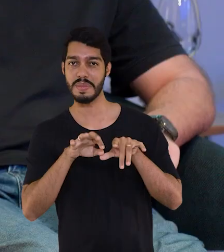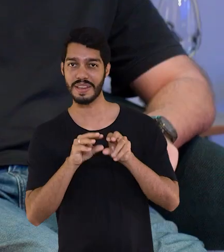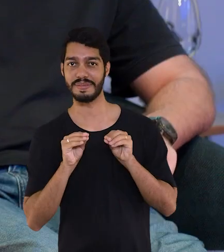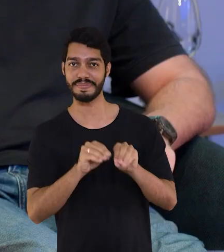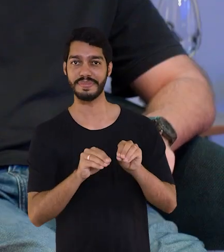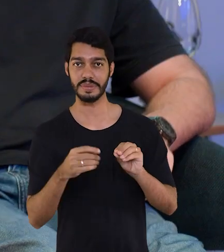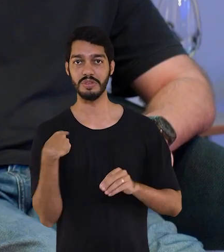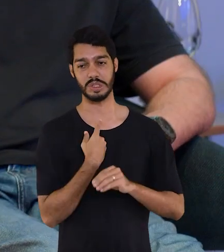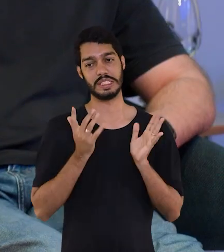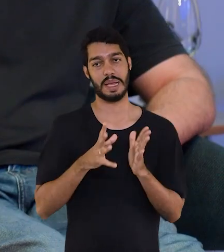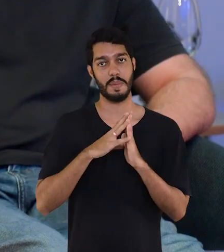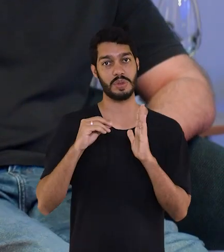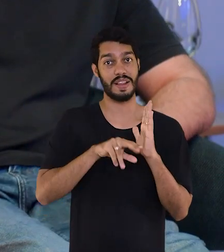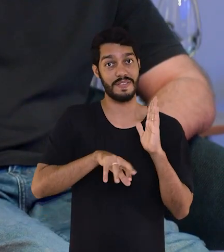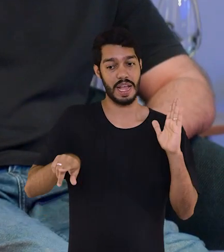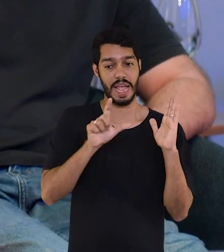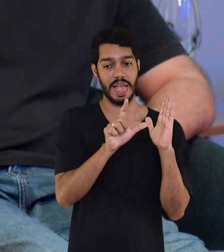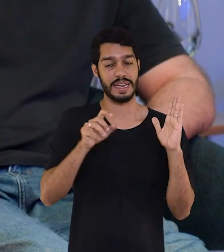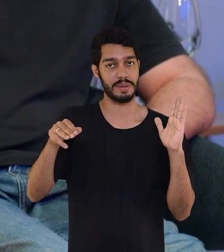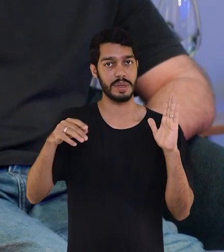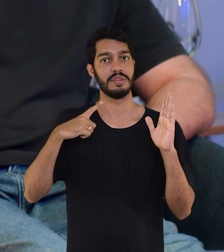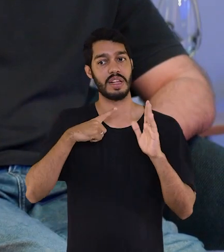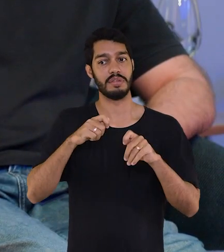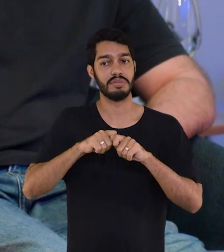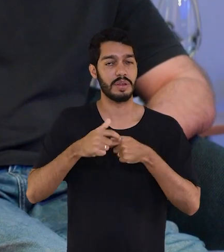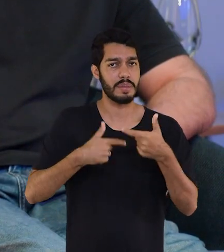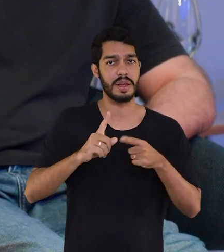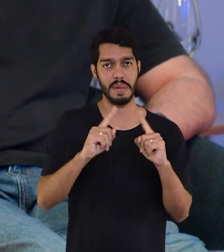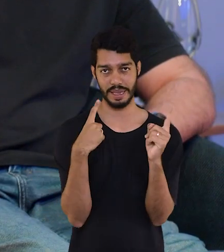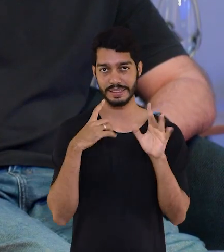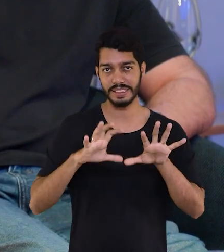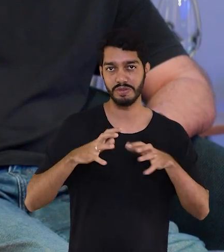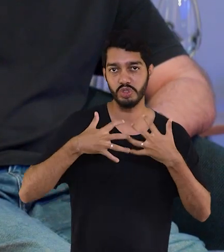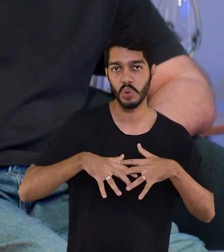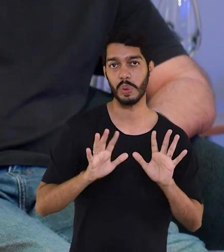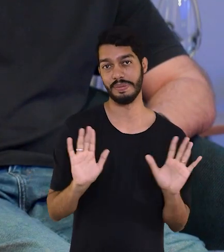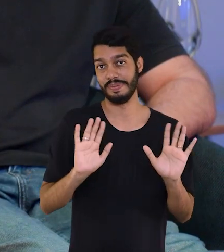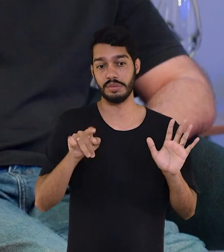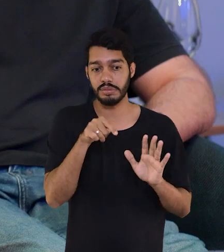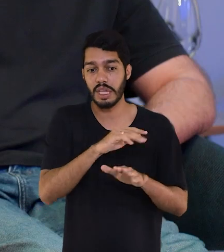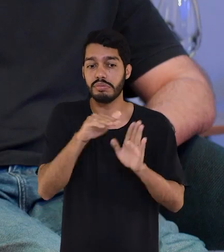né, Bebetinho pode até me corrigir, já trabalhando com vários modelos LLMs, a Bibi também, não é assim que